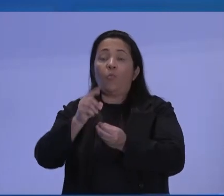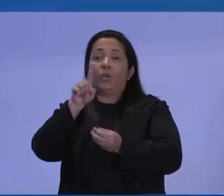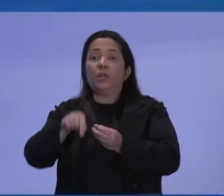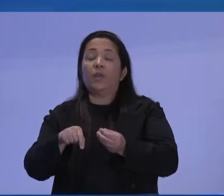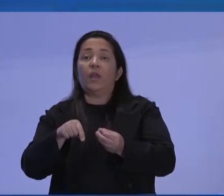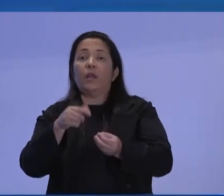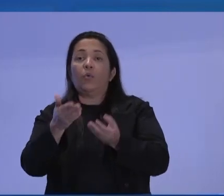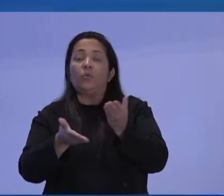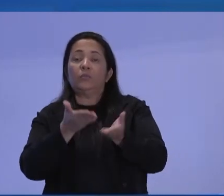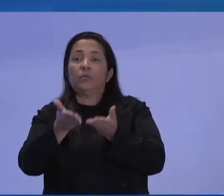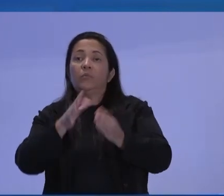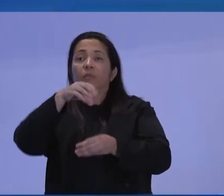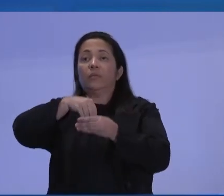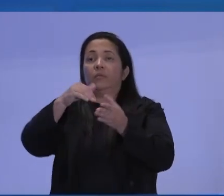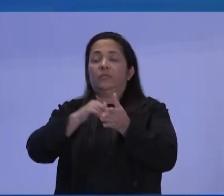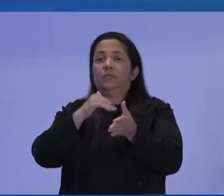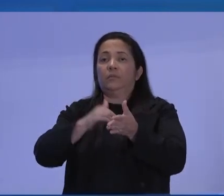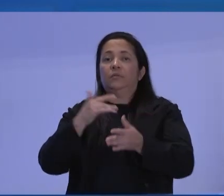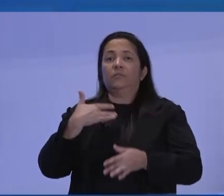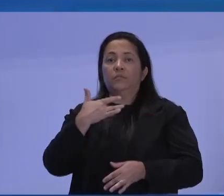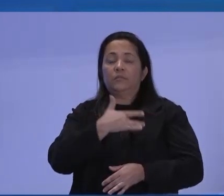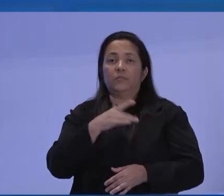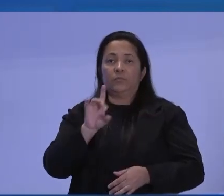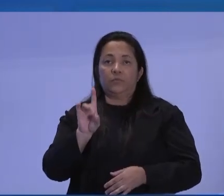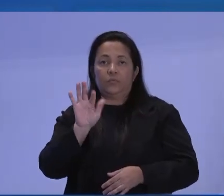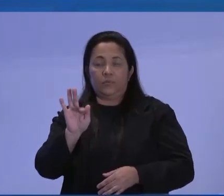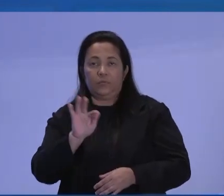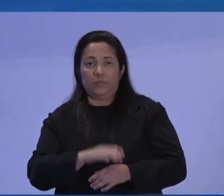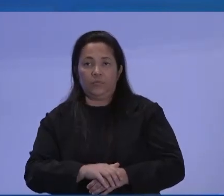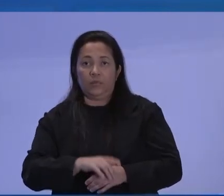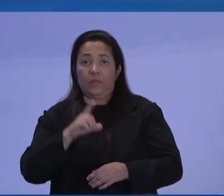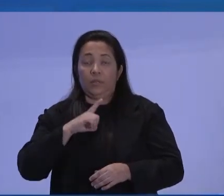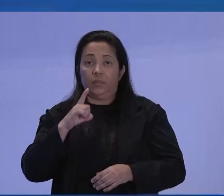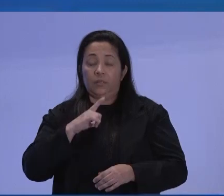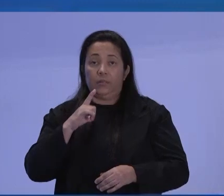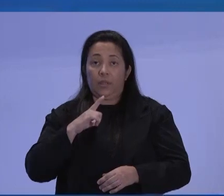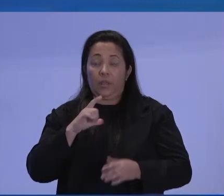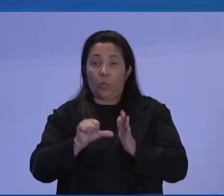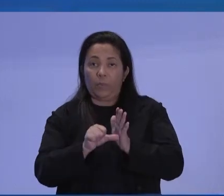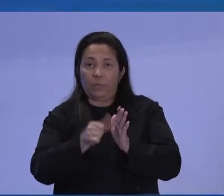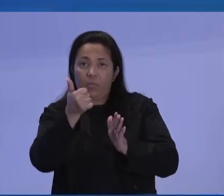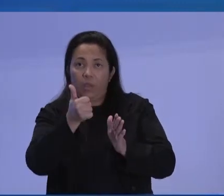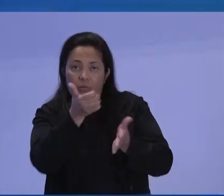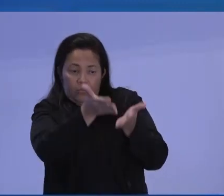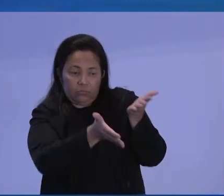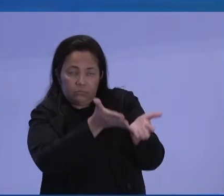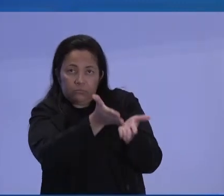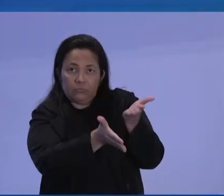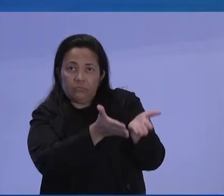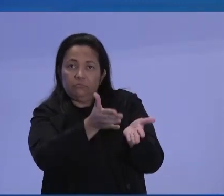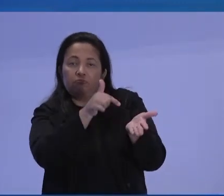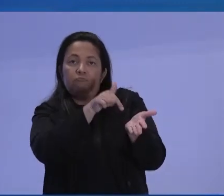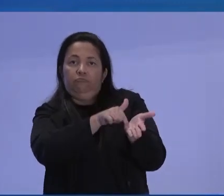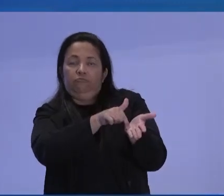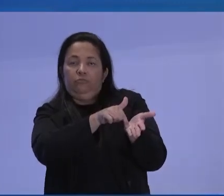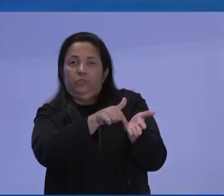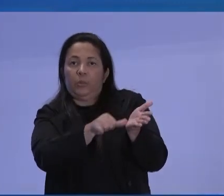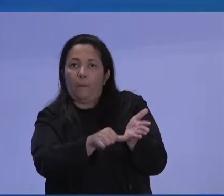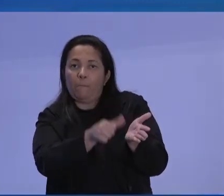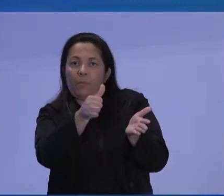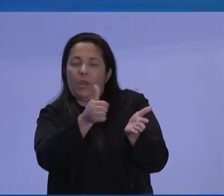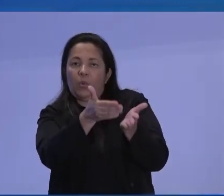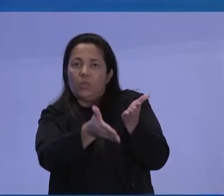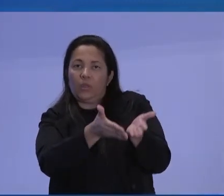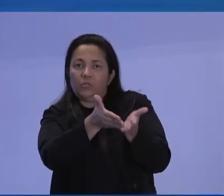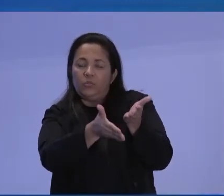Federal. Então, temos a atenção primária. A atenção primária é a porta de entrada do